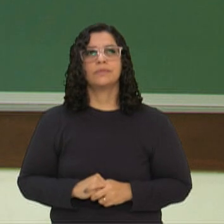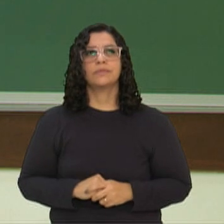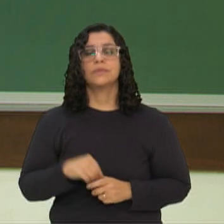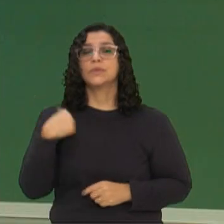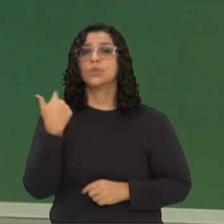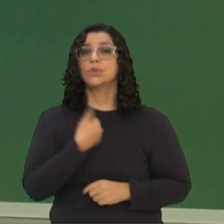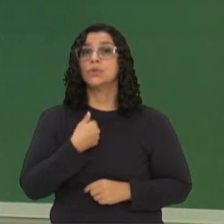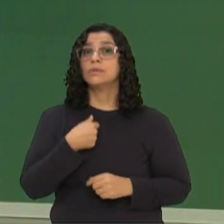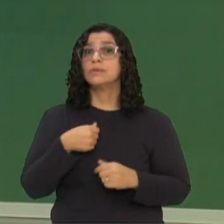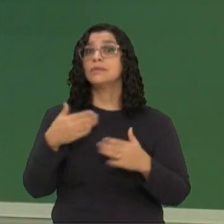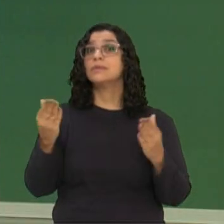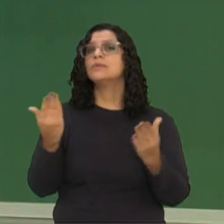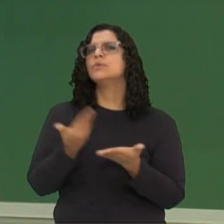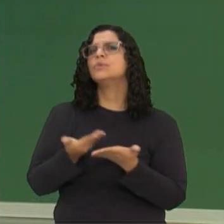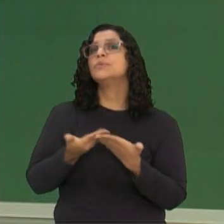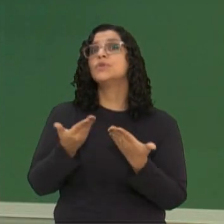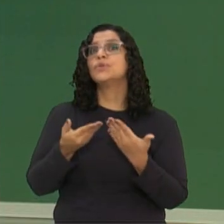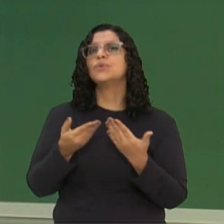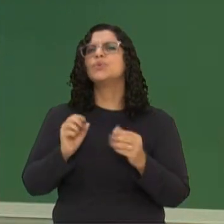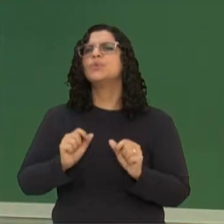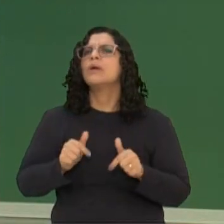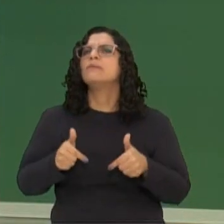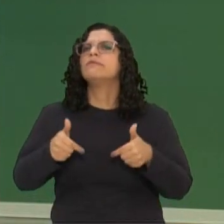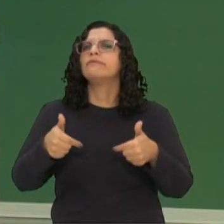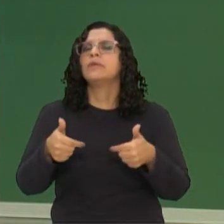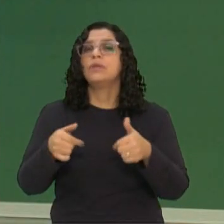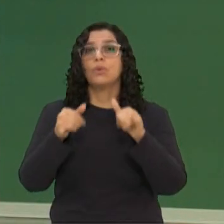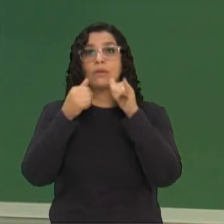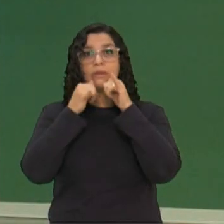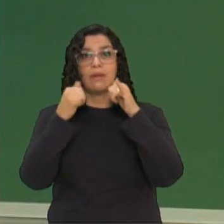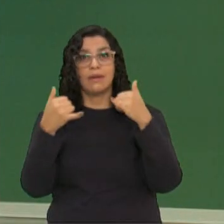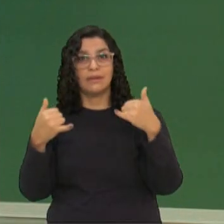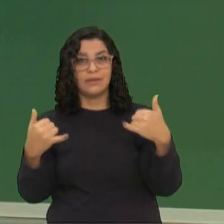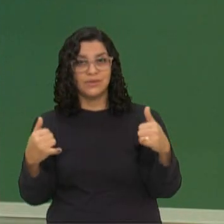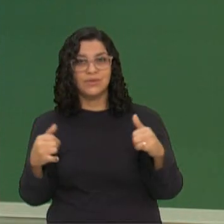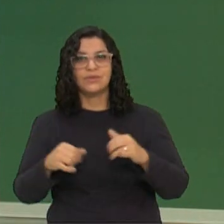Nós estudamos hoje o efeito da corrente elétrica,